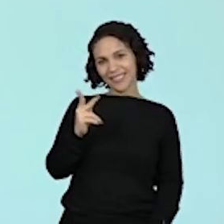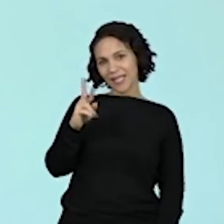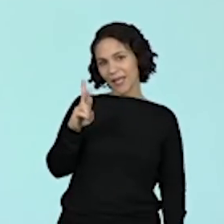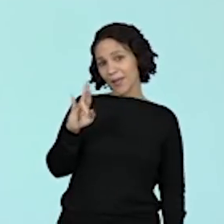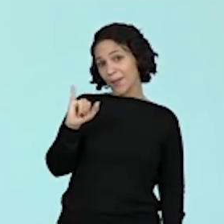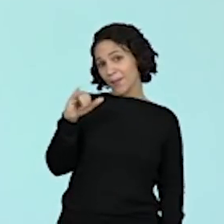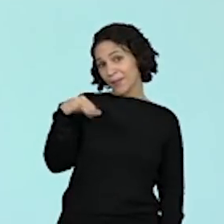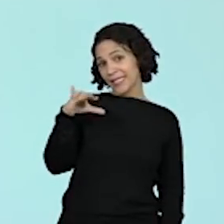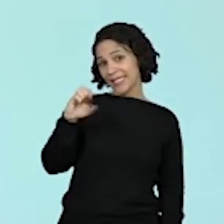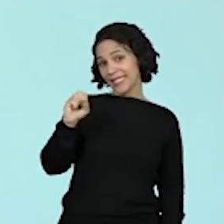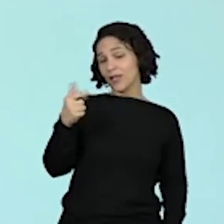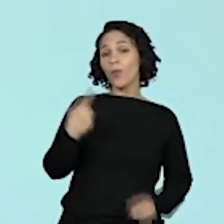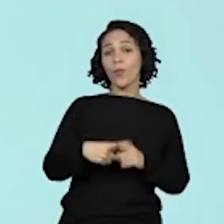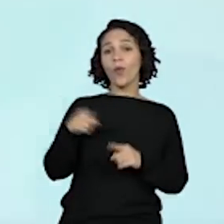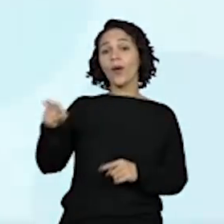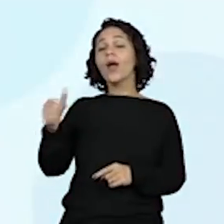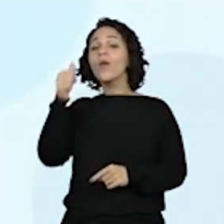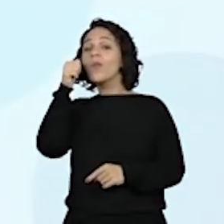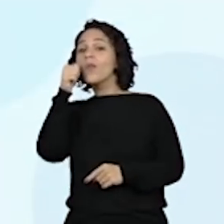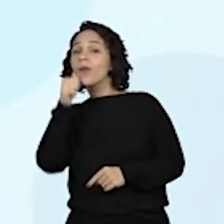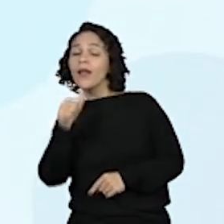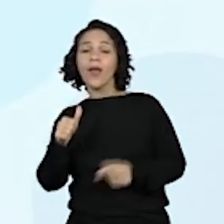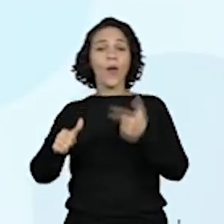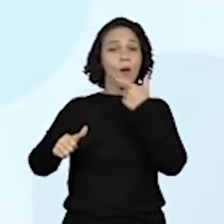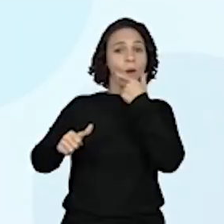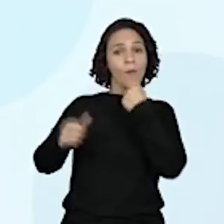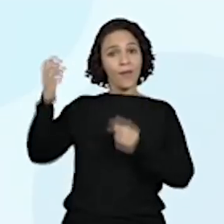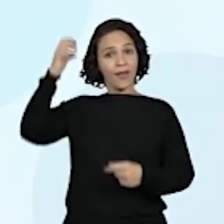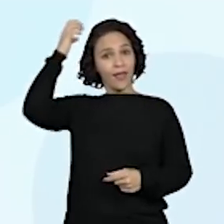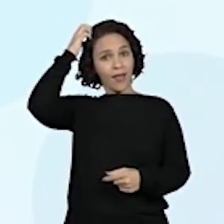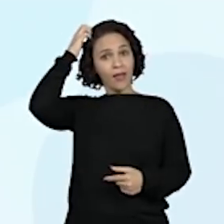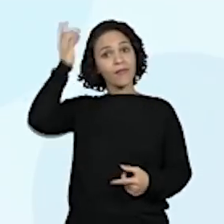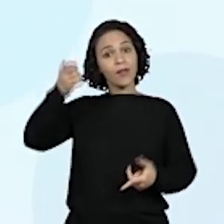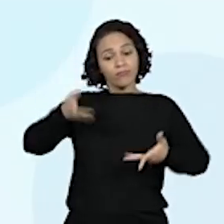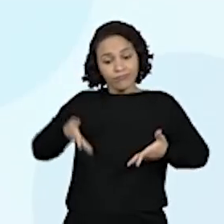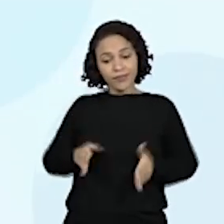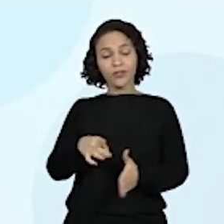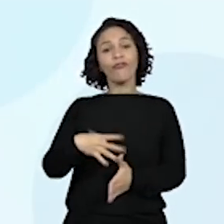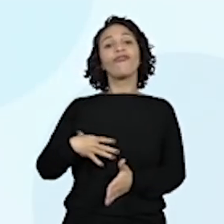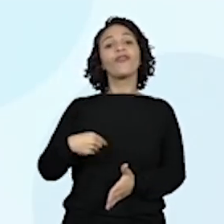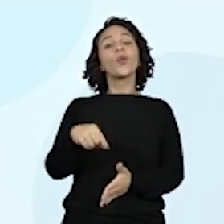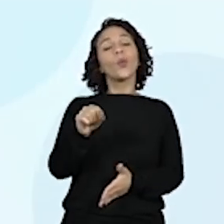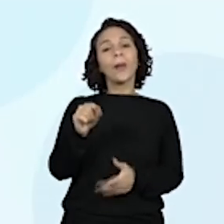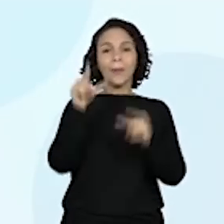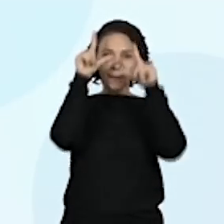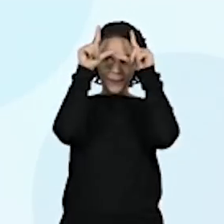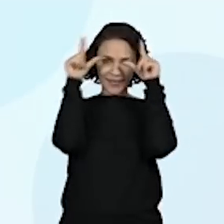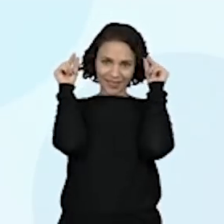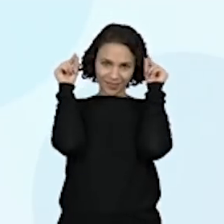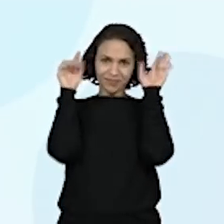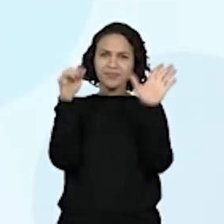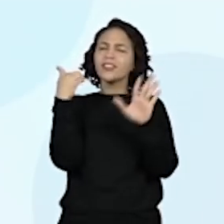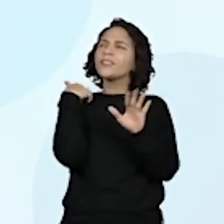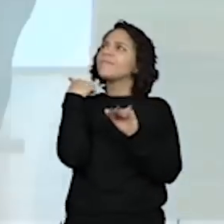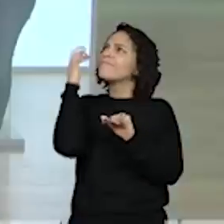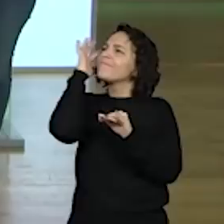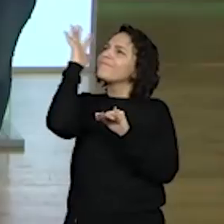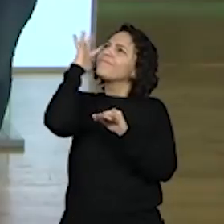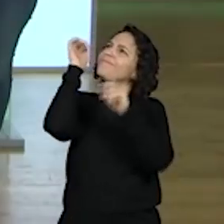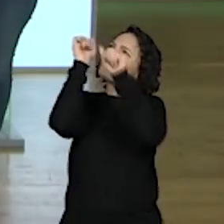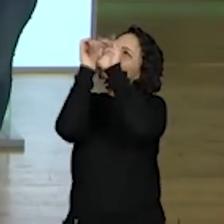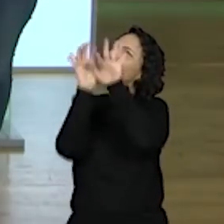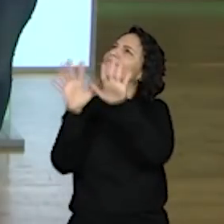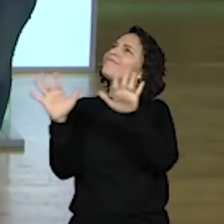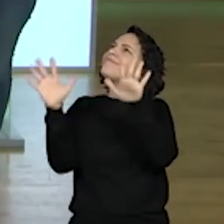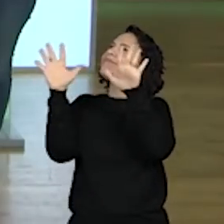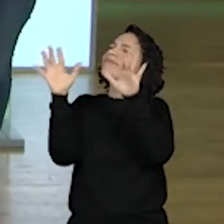do rei e da rainha, temos uma princesa aí na história. Pois é, e eu já fico pensando, não sei vocês, eu fico pensando no título